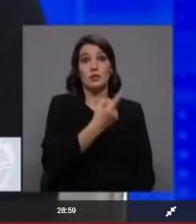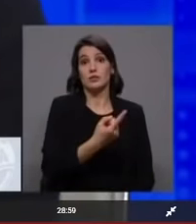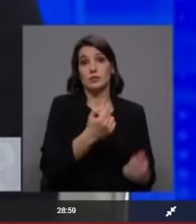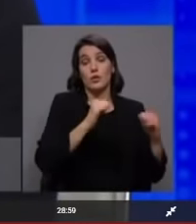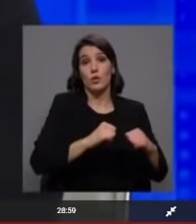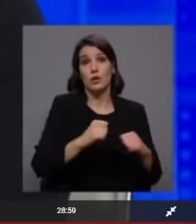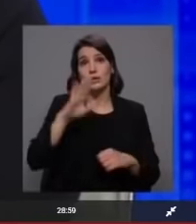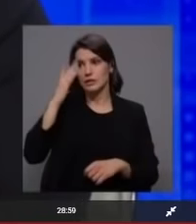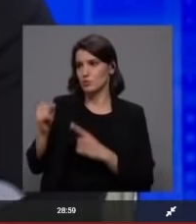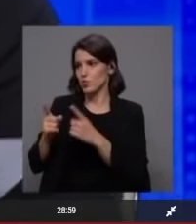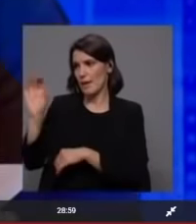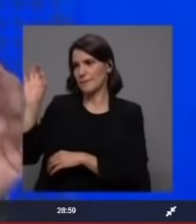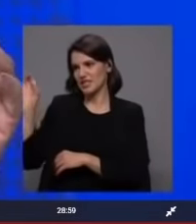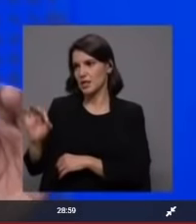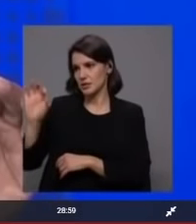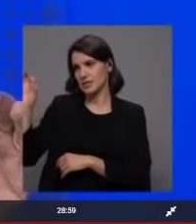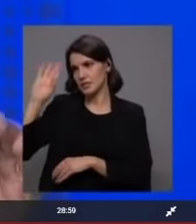não